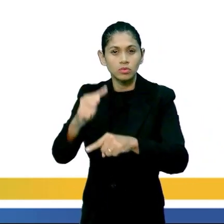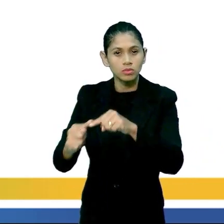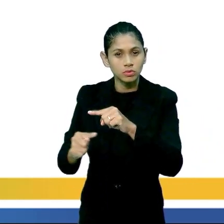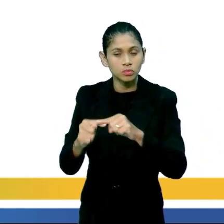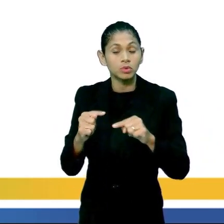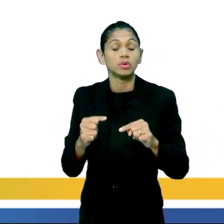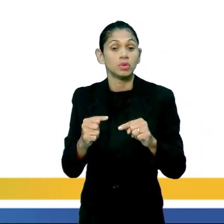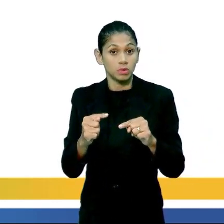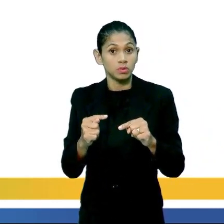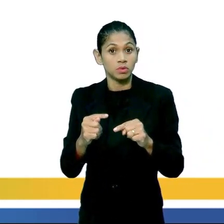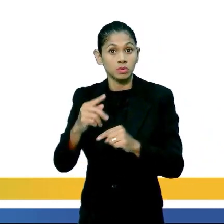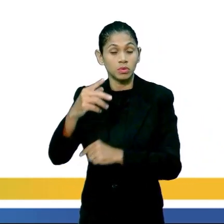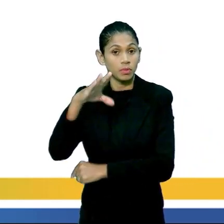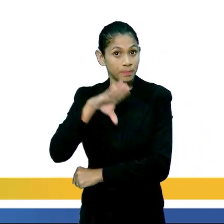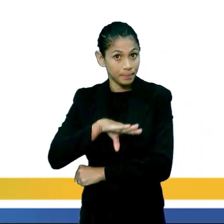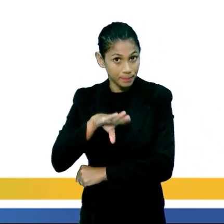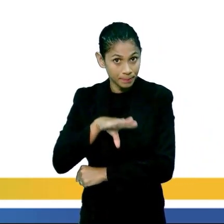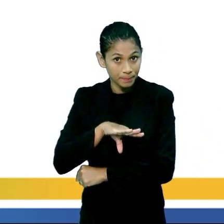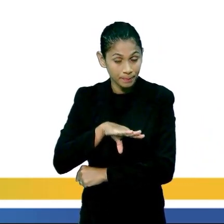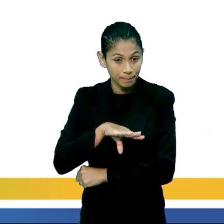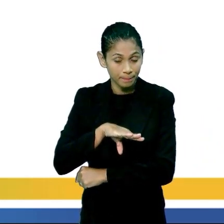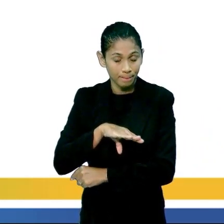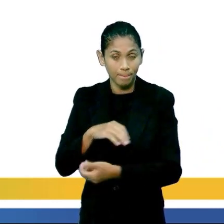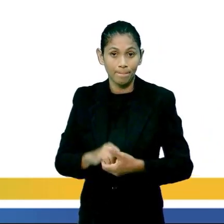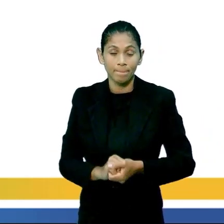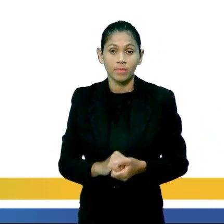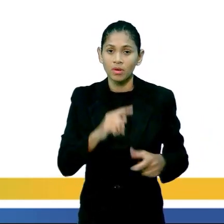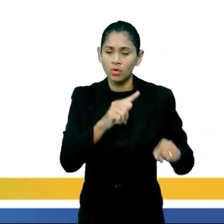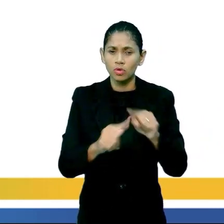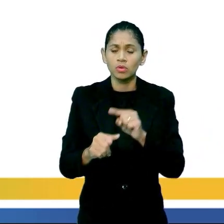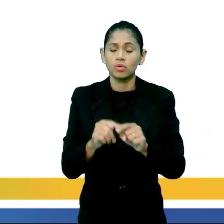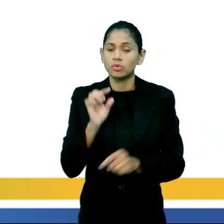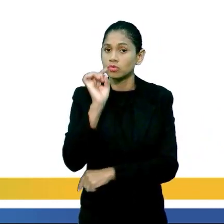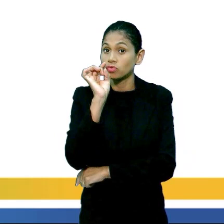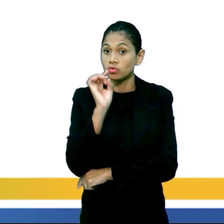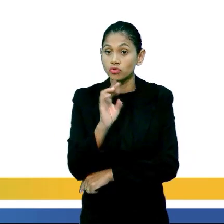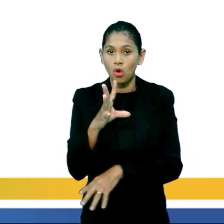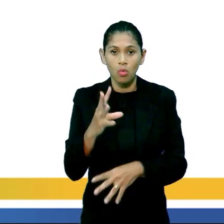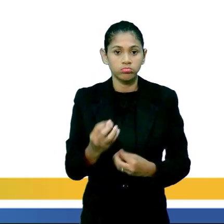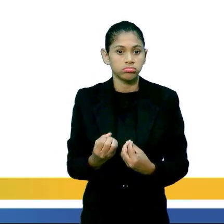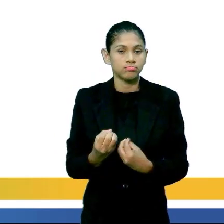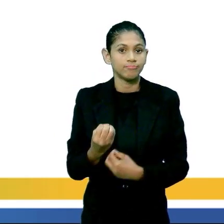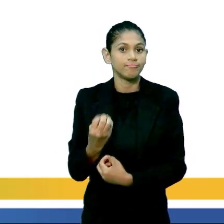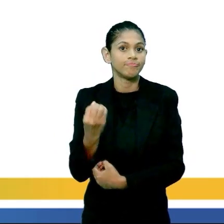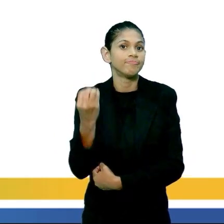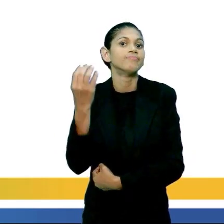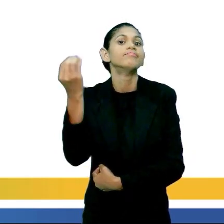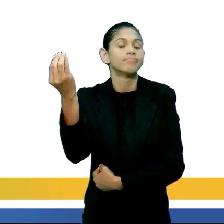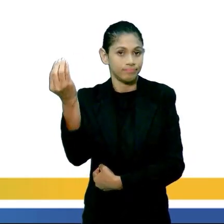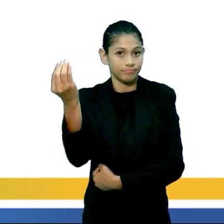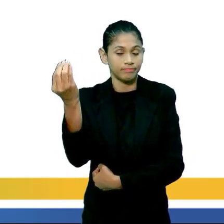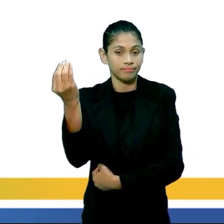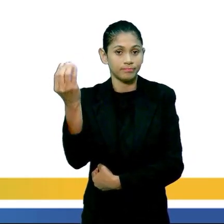produtos aqui, eles eram totalmente destinados à exportação. Havia, sim, a produção de outros gêneros,